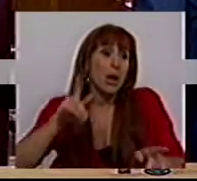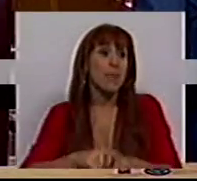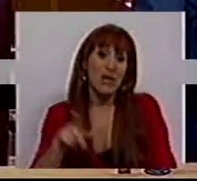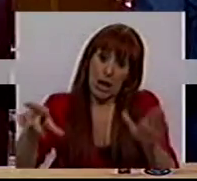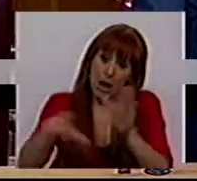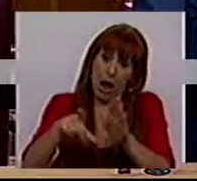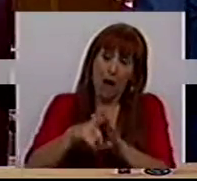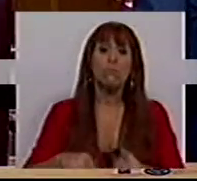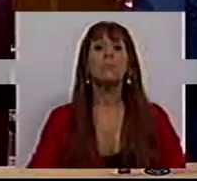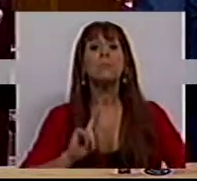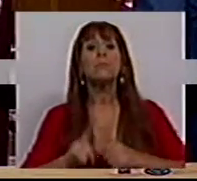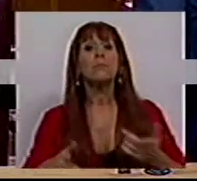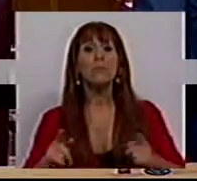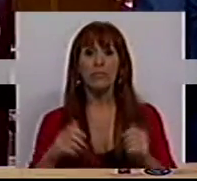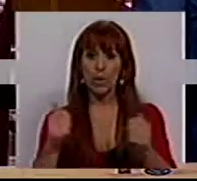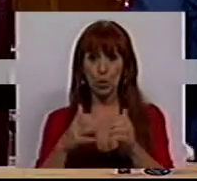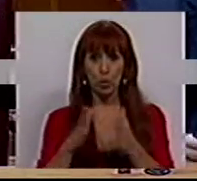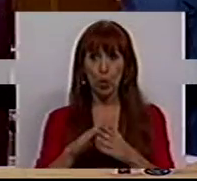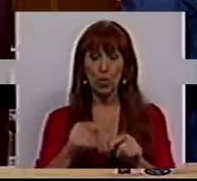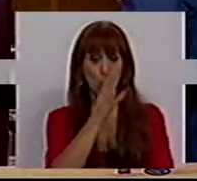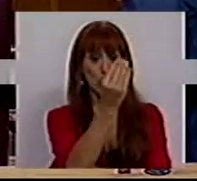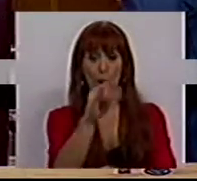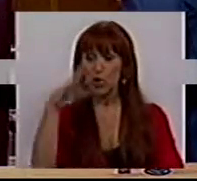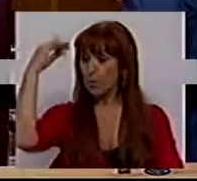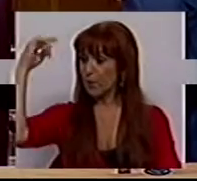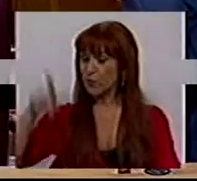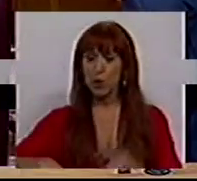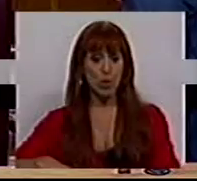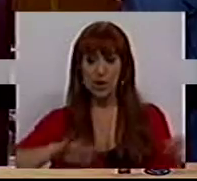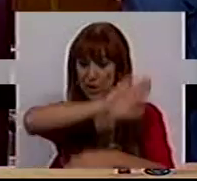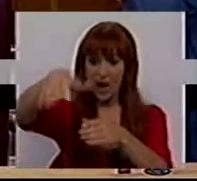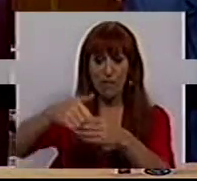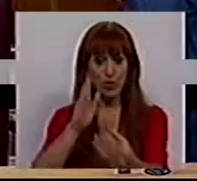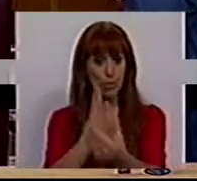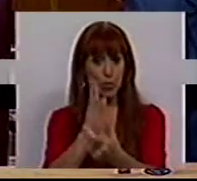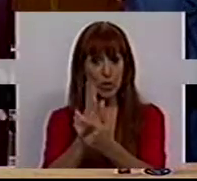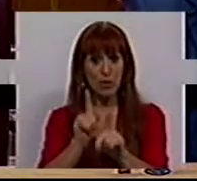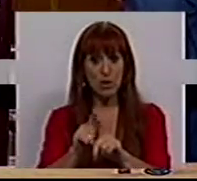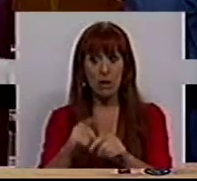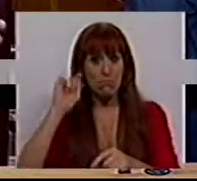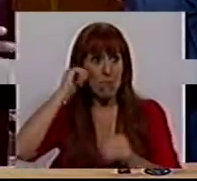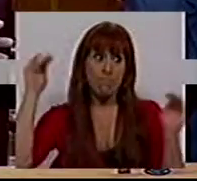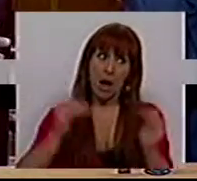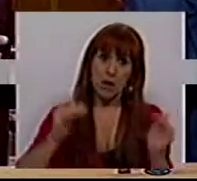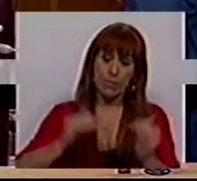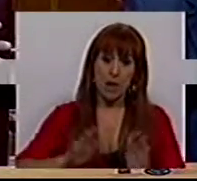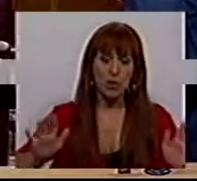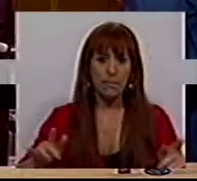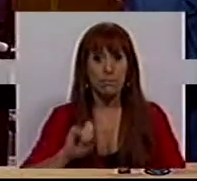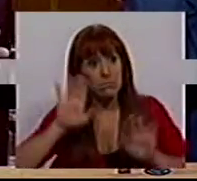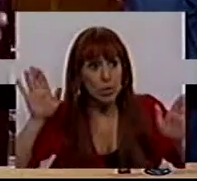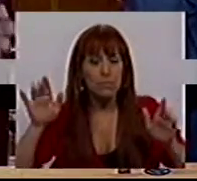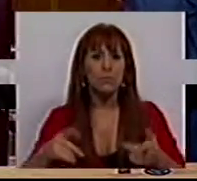e da lei, que todos os alunos e professores envolvidos no processo sejam o menos prejudicados